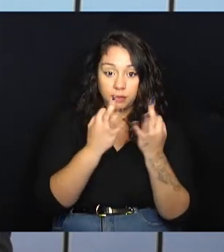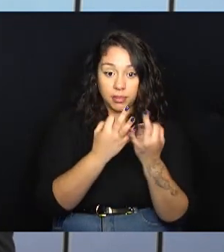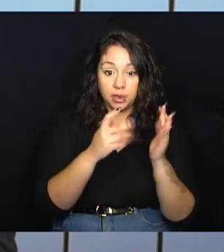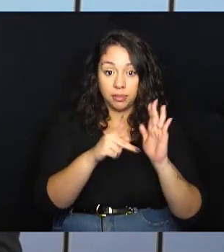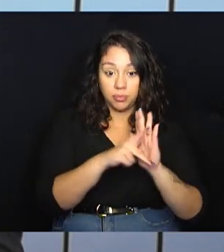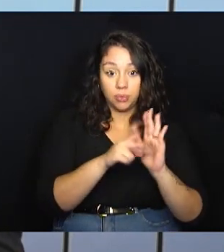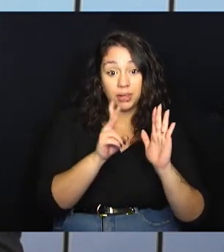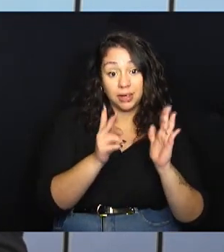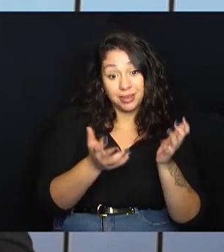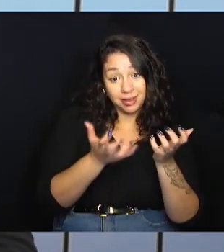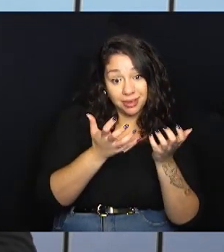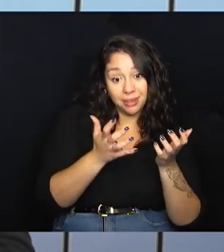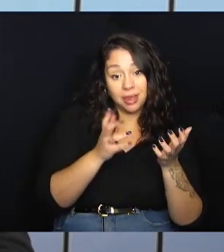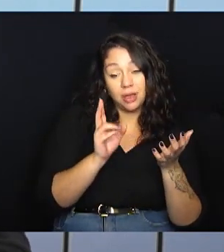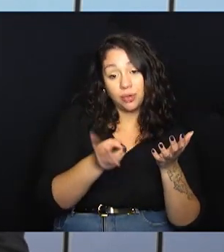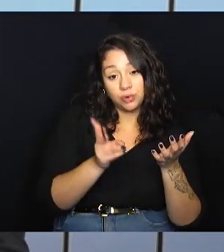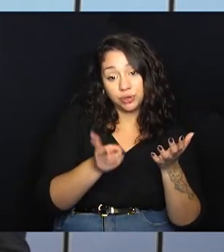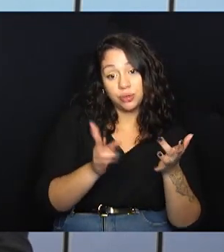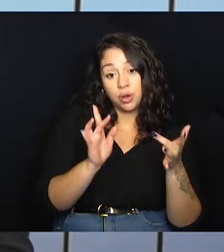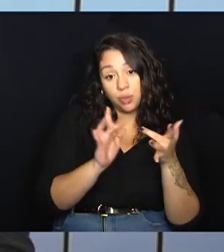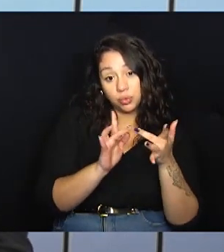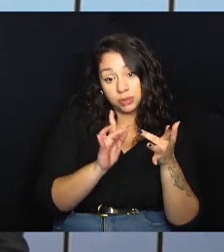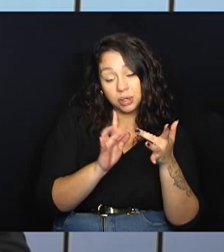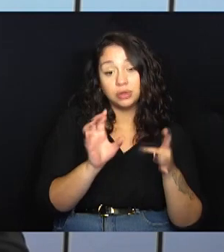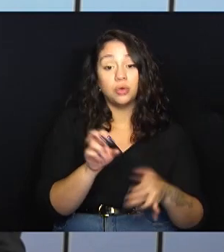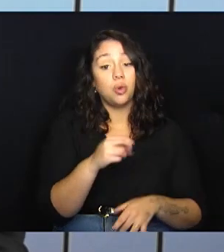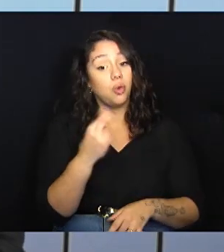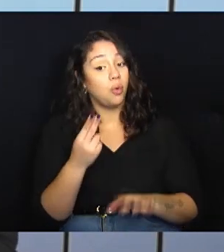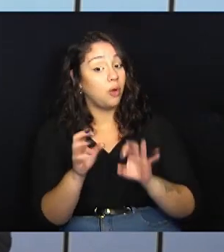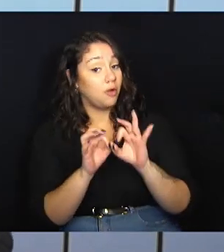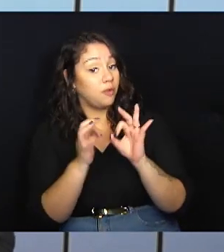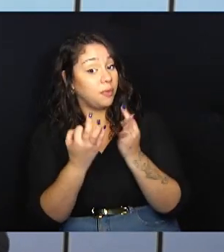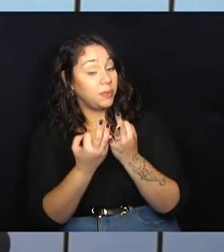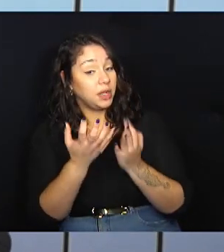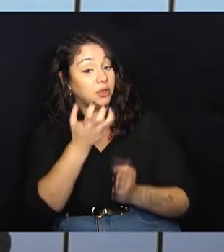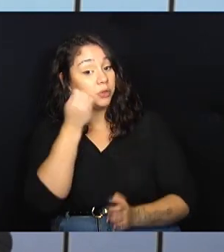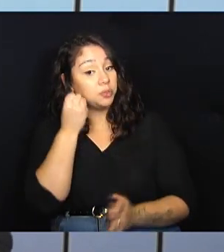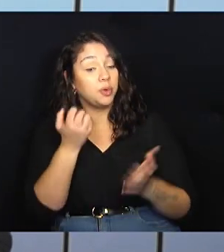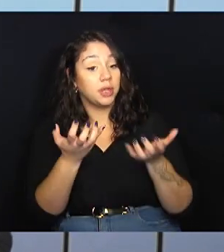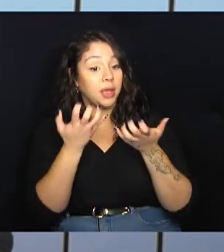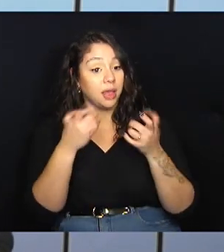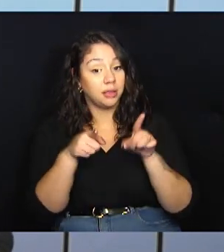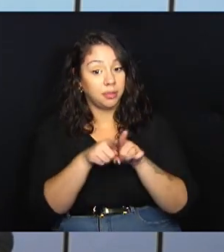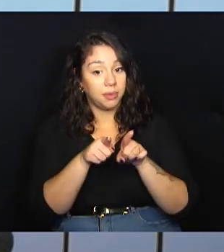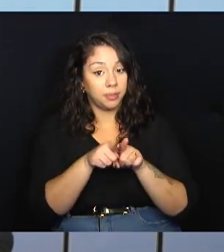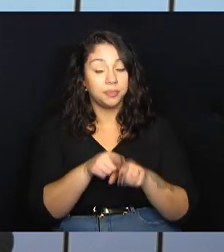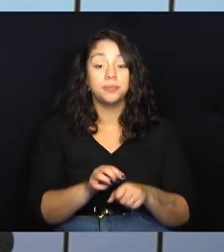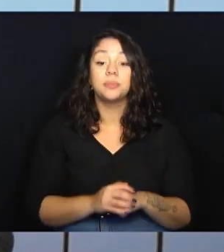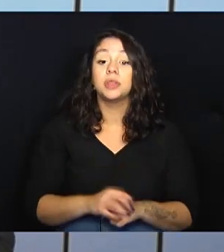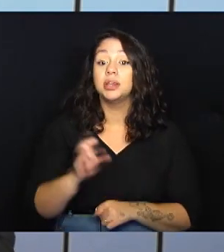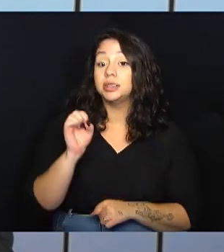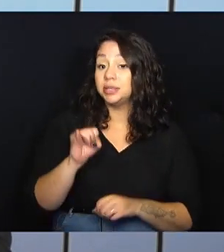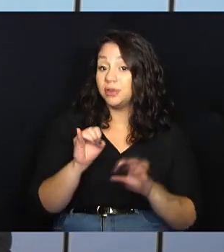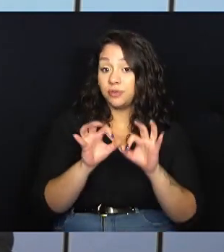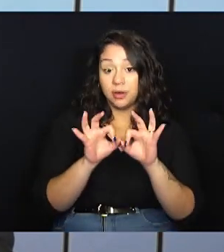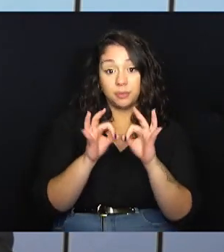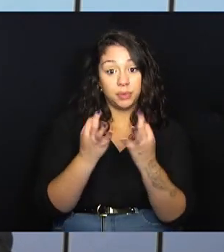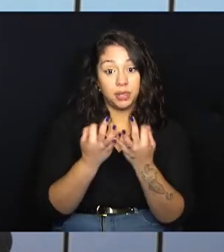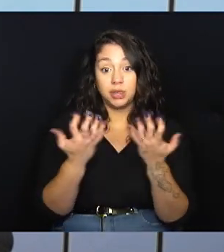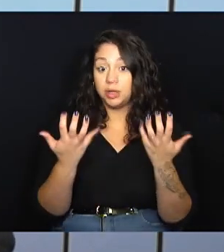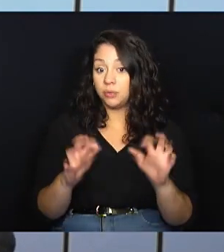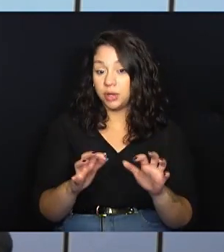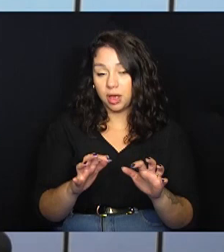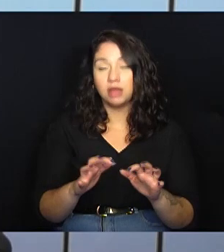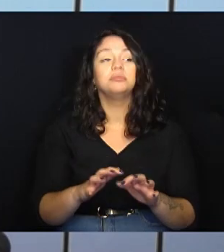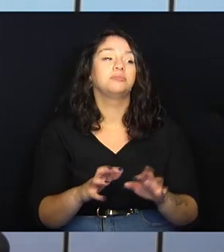manter esse contato ou se a família adotiva também deseja, né? Caso essas famílias não desejem, isso é